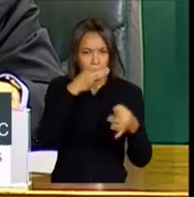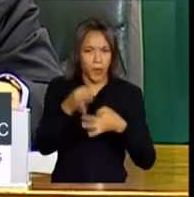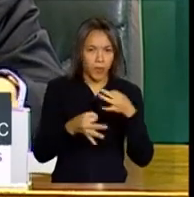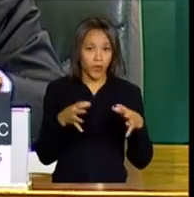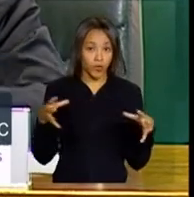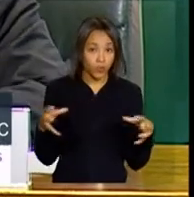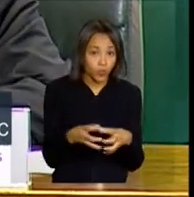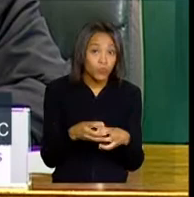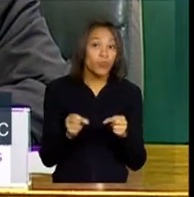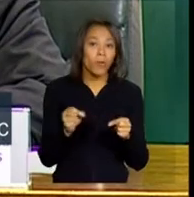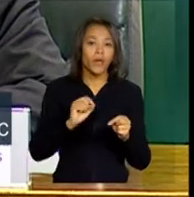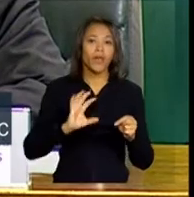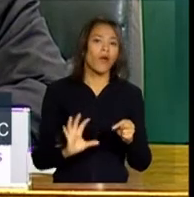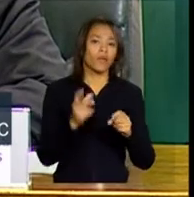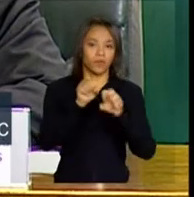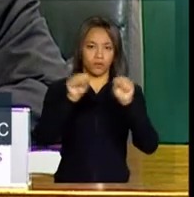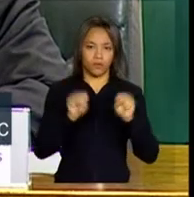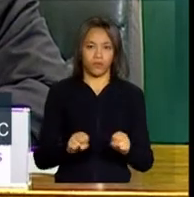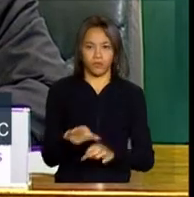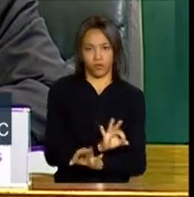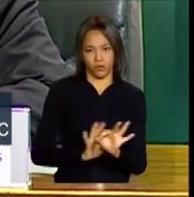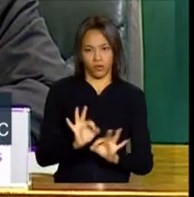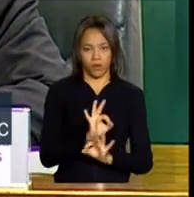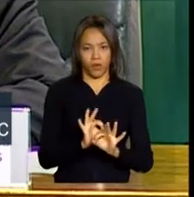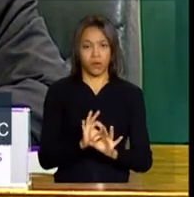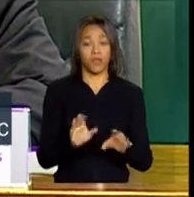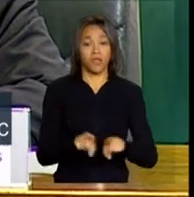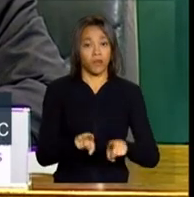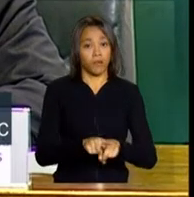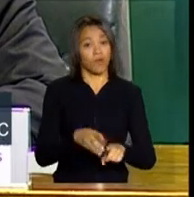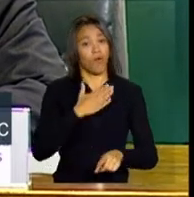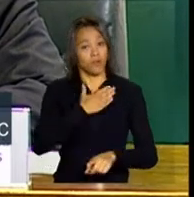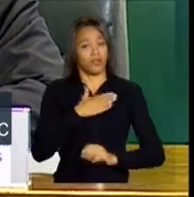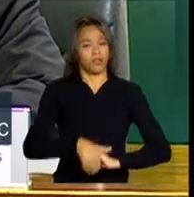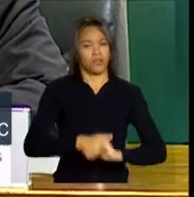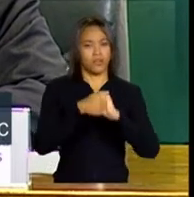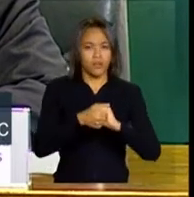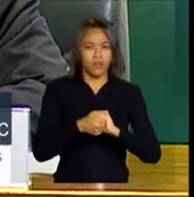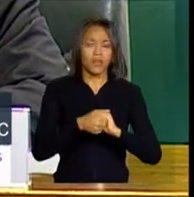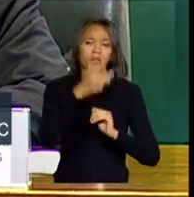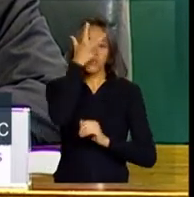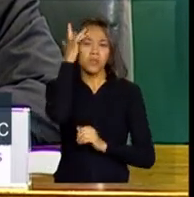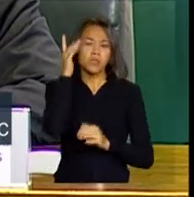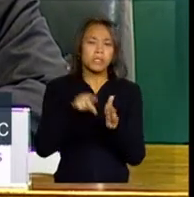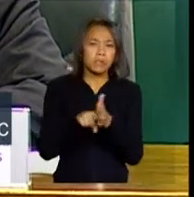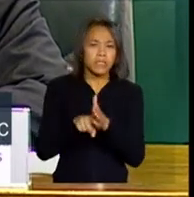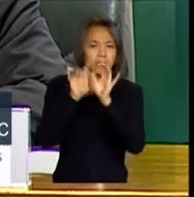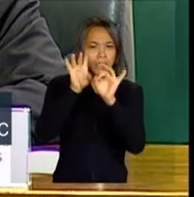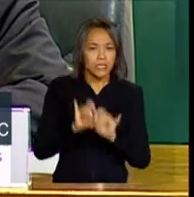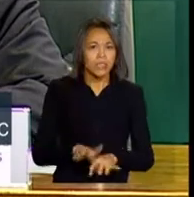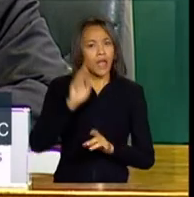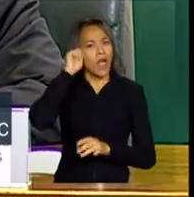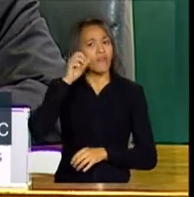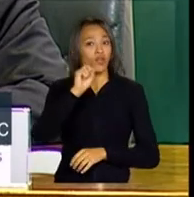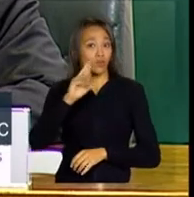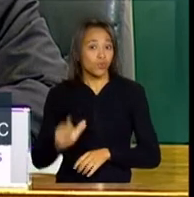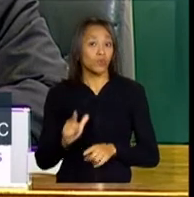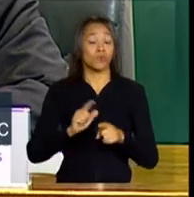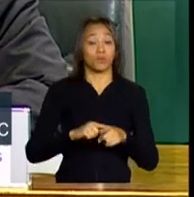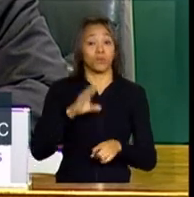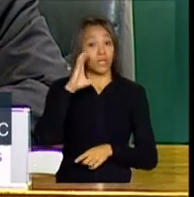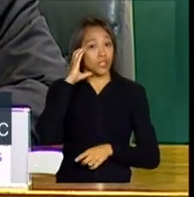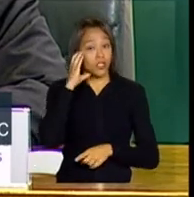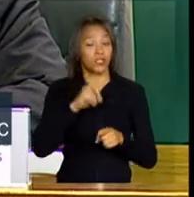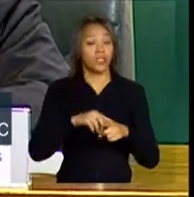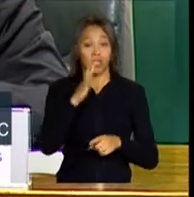funcionamento do mecanismo eu gostaria de saudar muito especialmente os especialistas da África do Sul da China da Índia e da